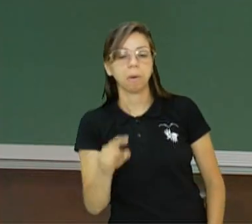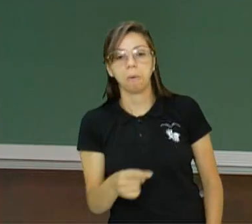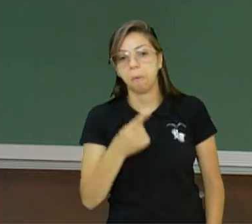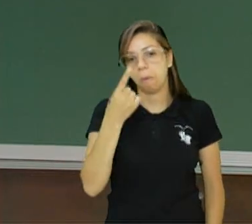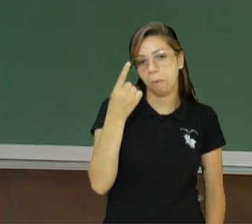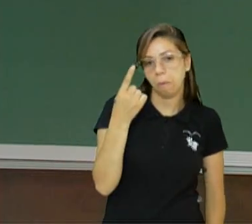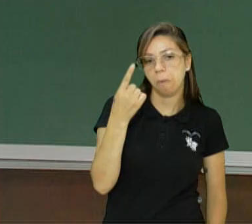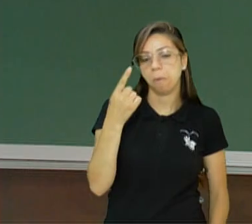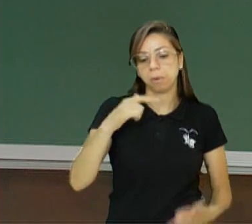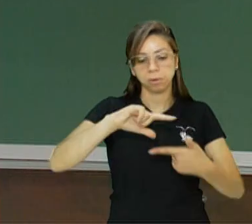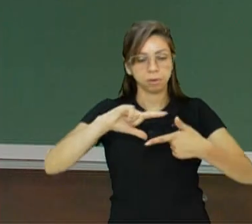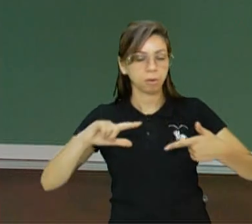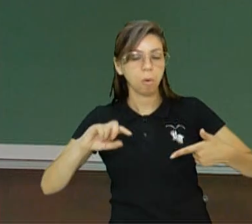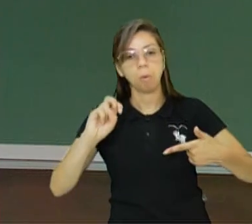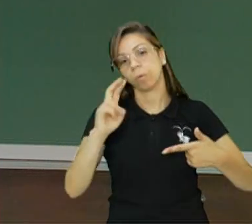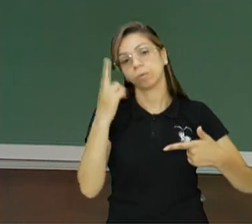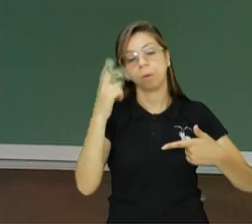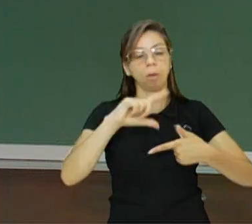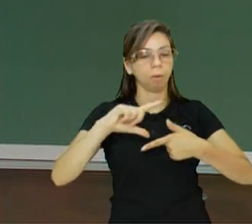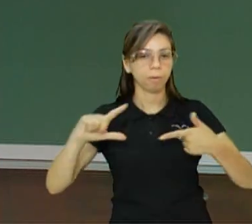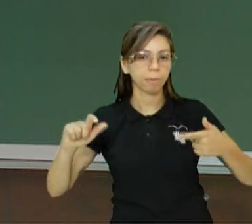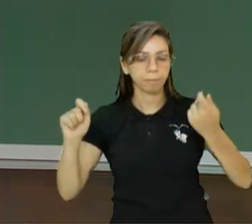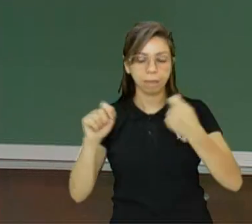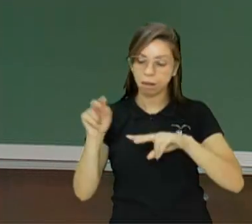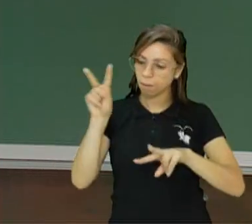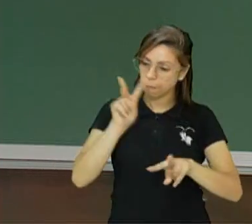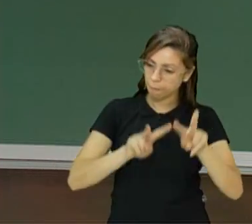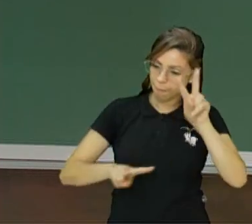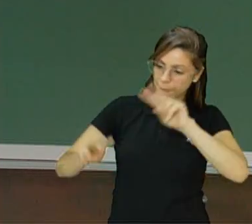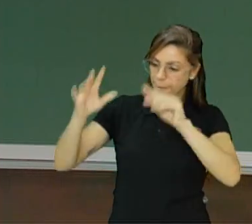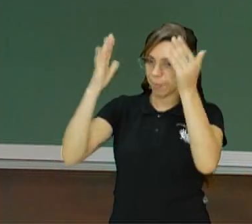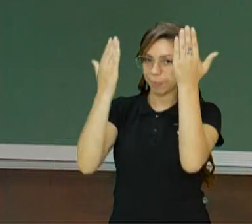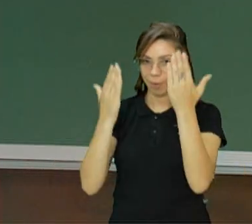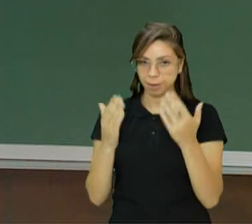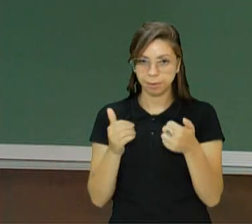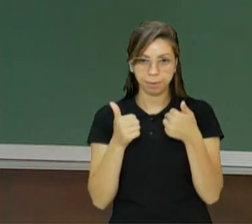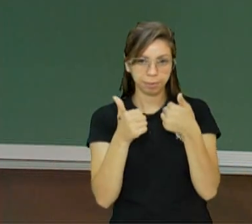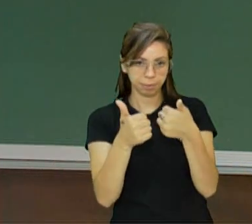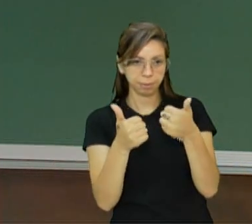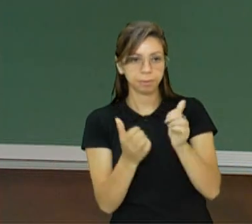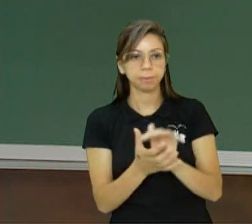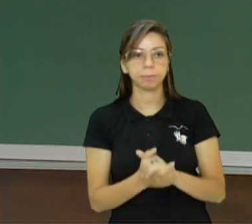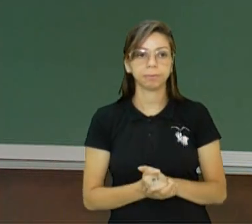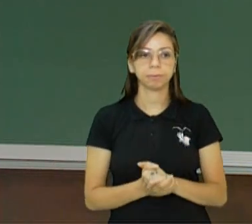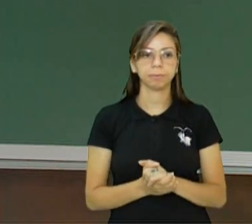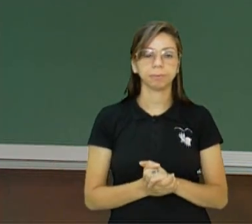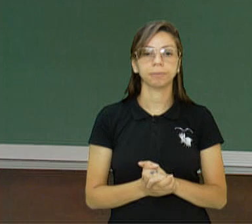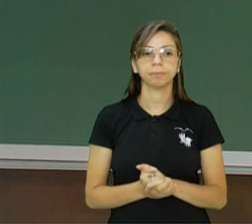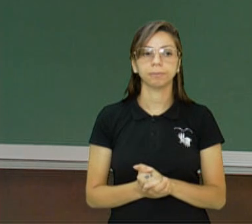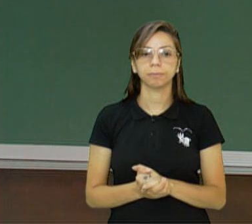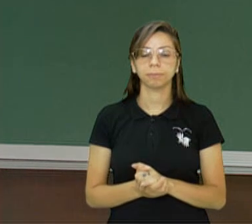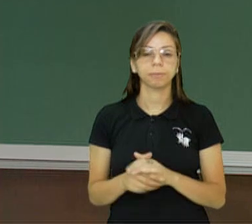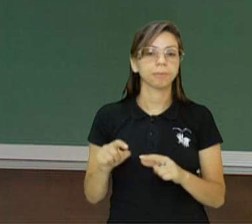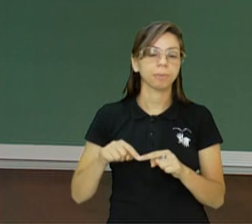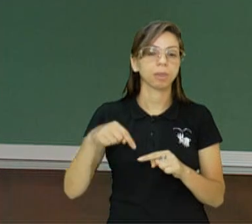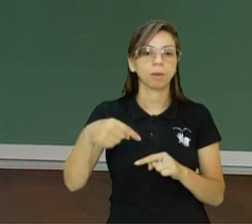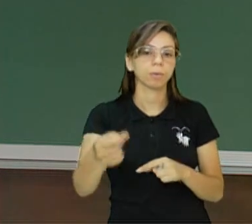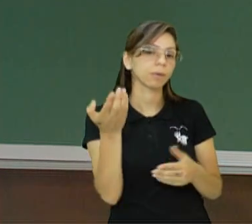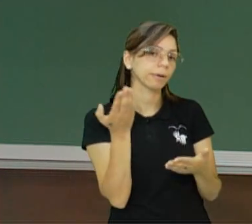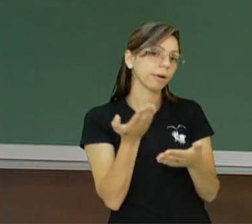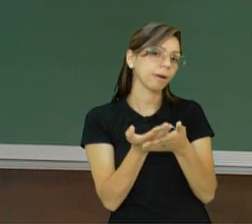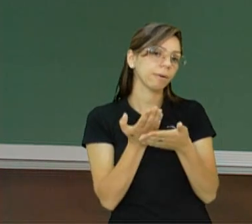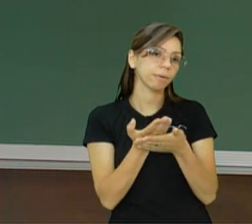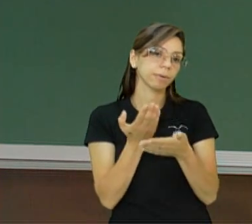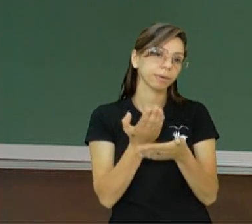duas formas que o montam. A gente tem que saber olhar e analisar. Tranquilo? E na próxima aula, o que a